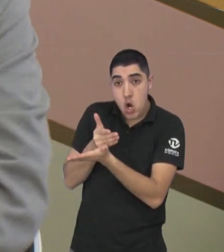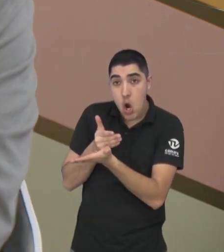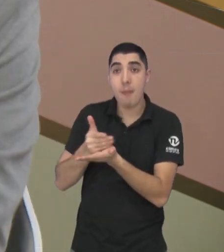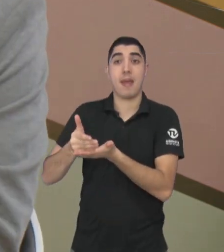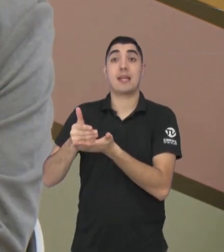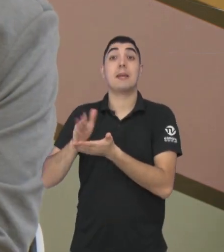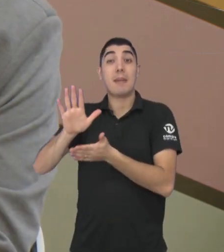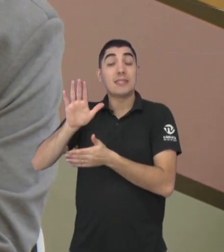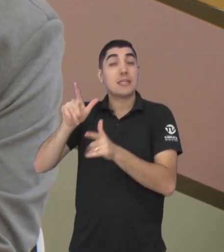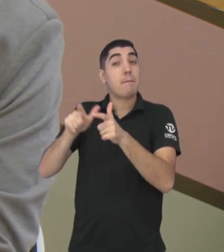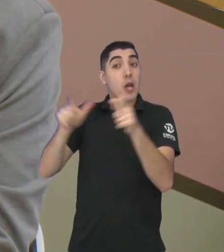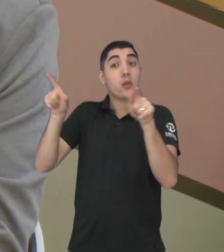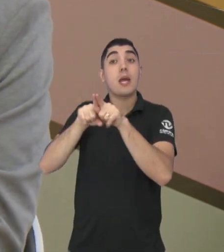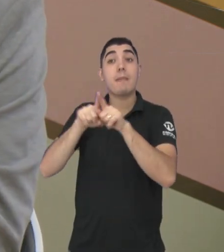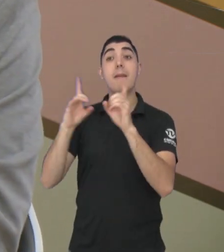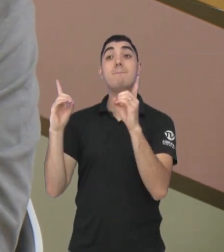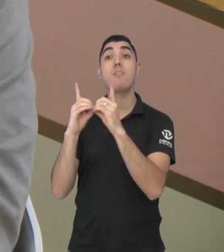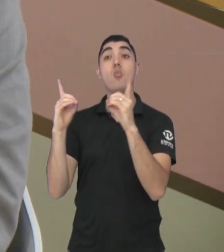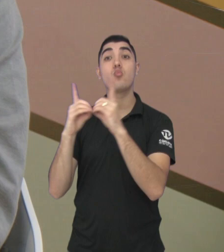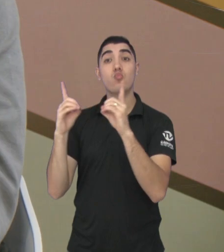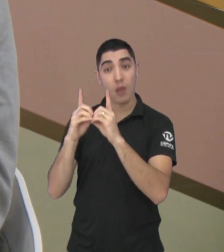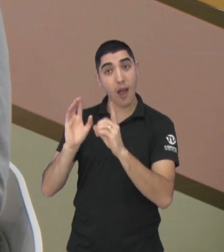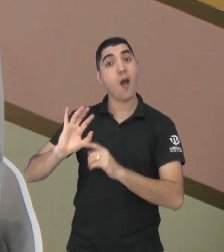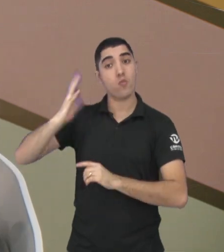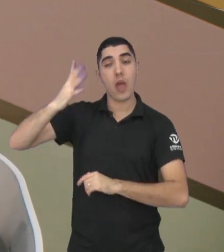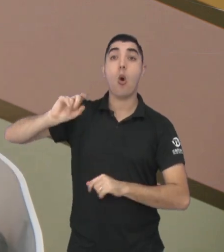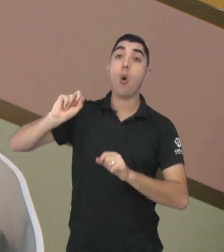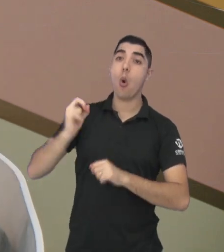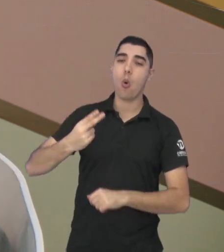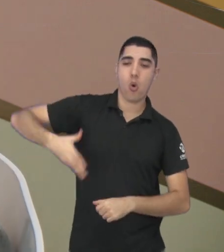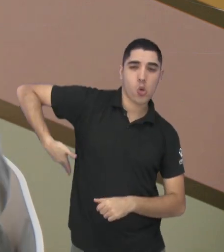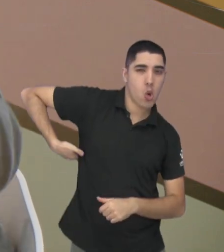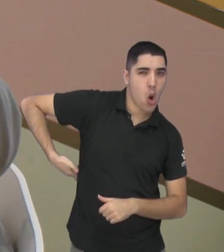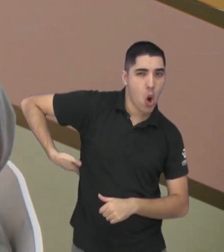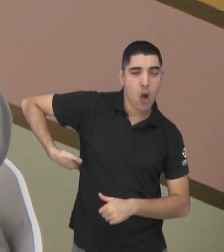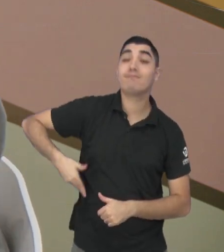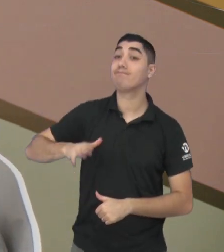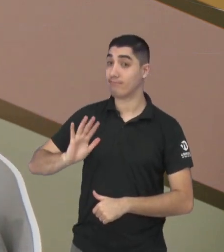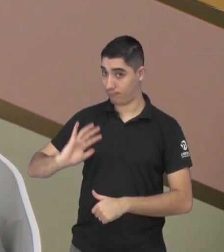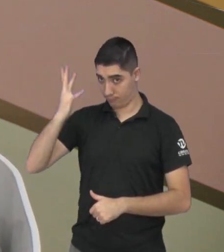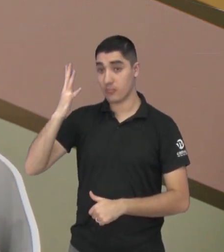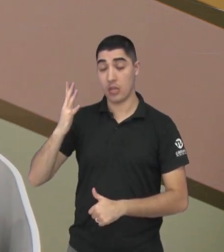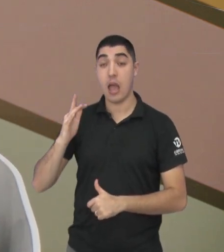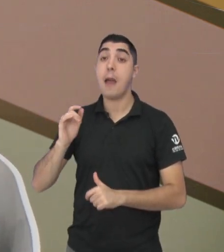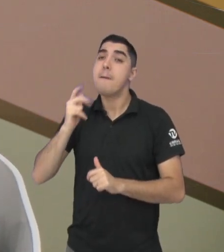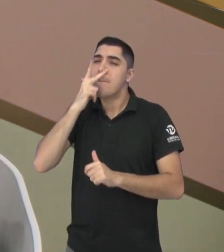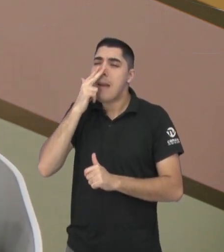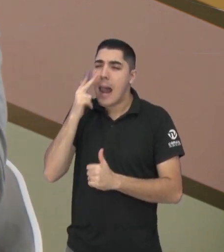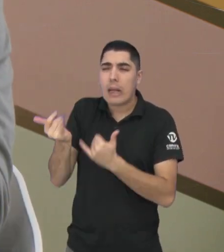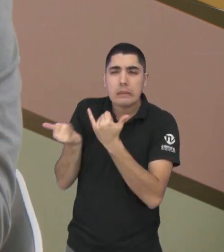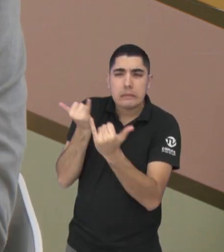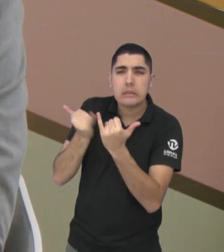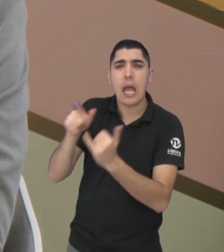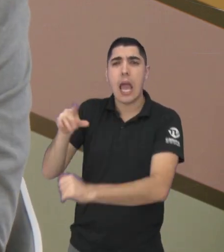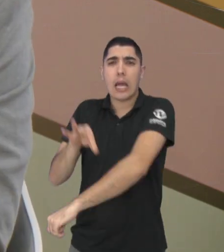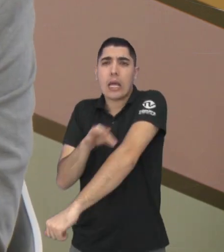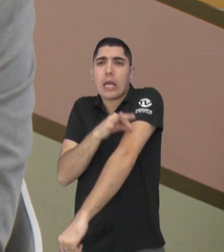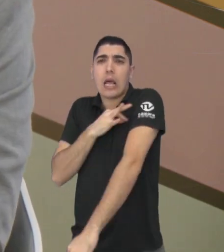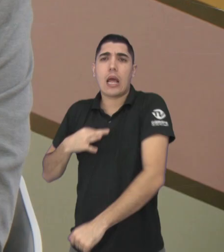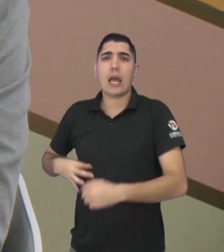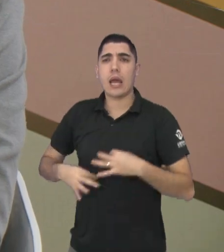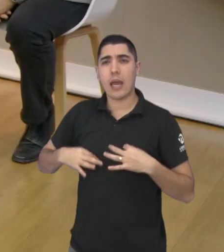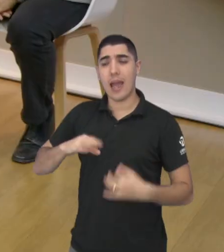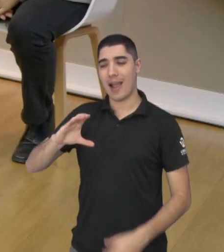aparecem muito na região do bumbum, das costas, e às vezes fica muito intenso. Parece às vezes com catapora, mas não é de fato a